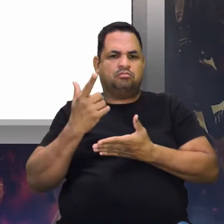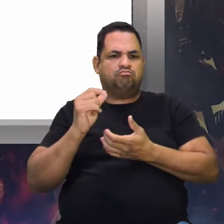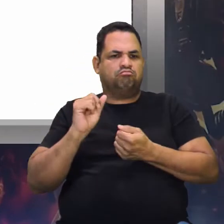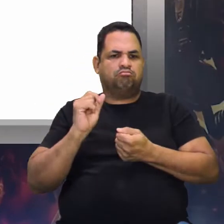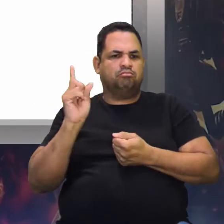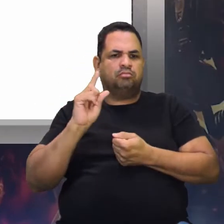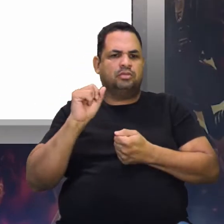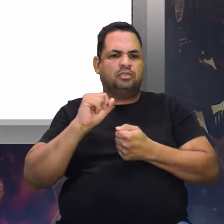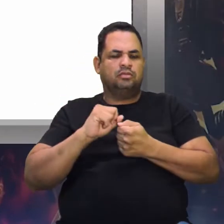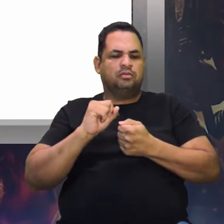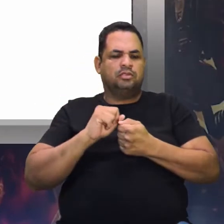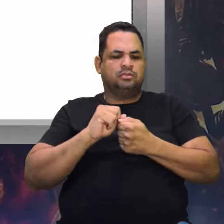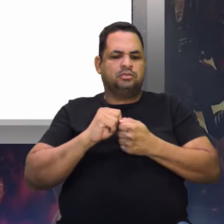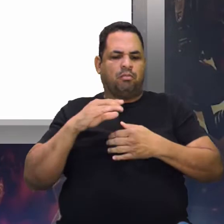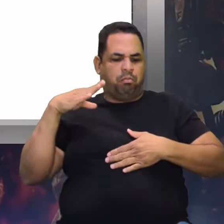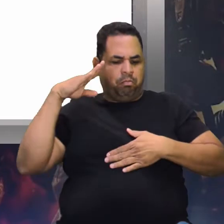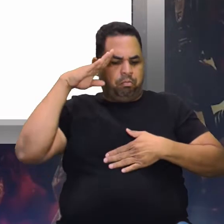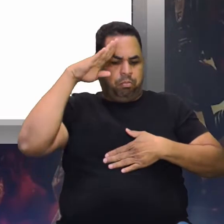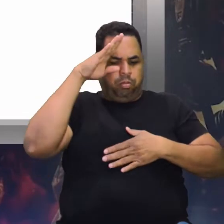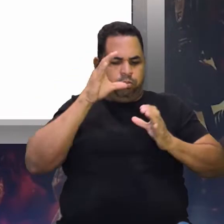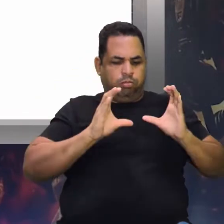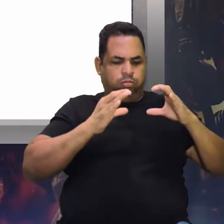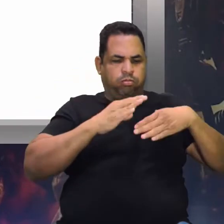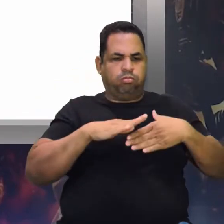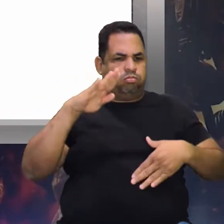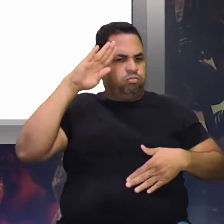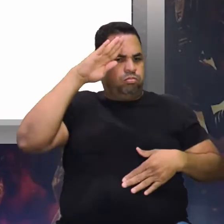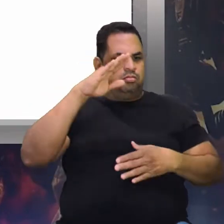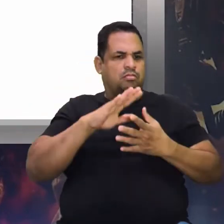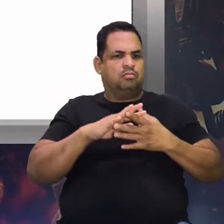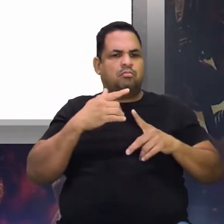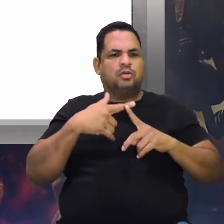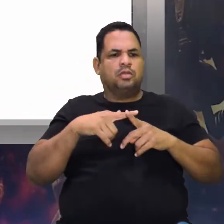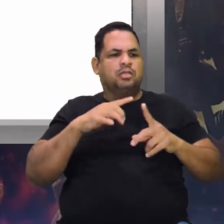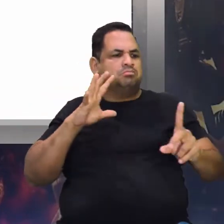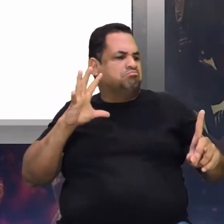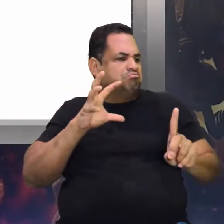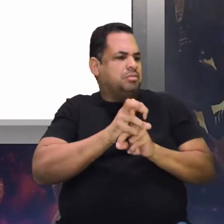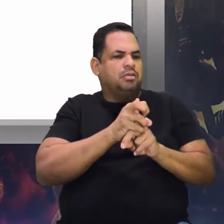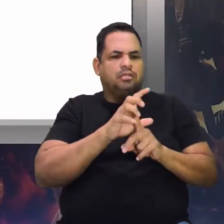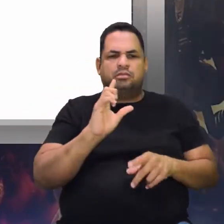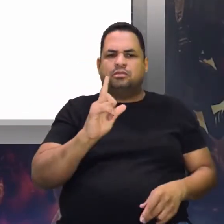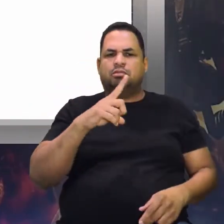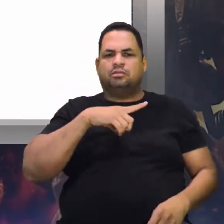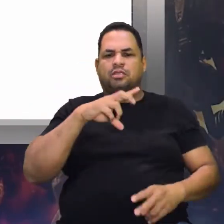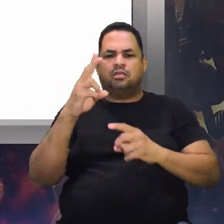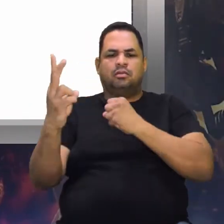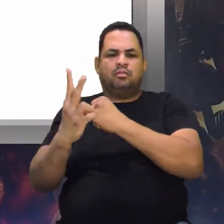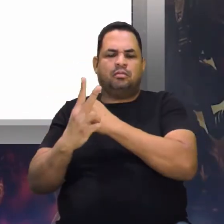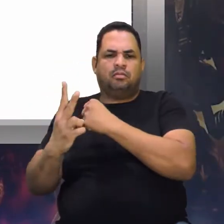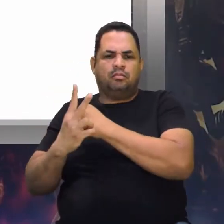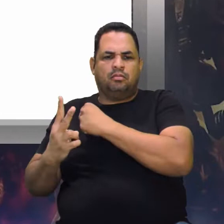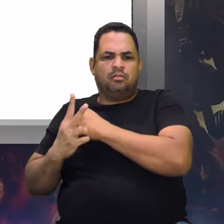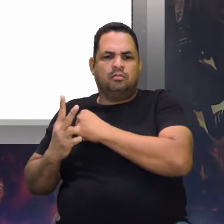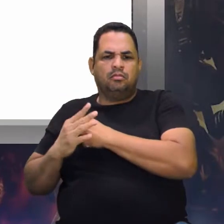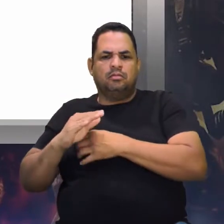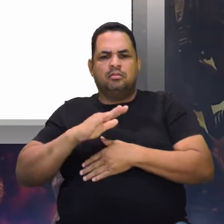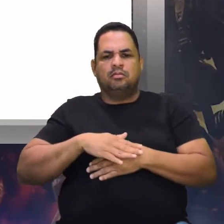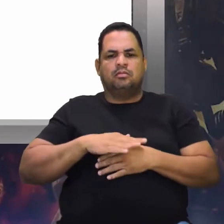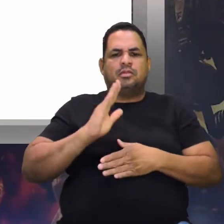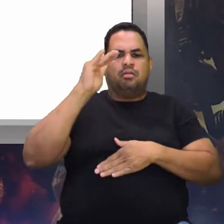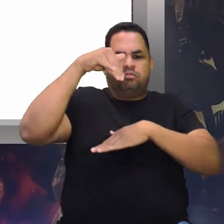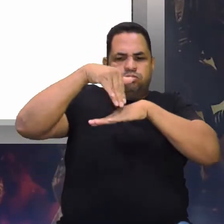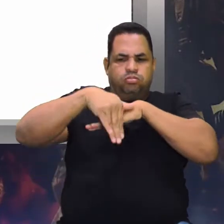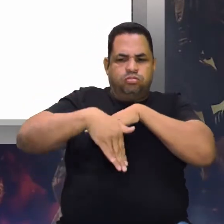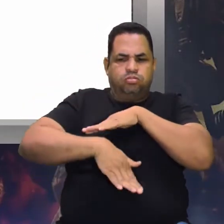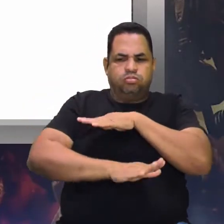sabia disso? Porque eles quase não eram atacados. Então eles tinham uma proteção natural pelas cachoeiras do rio Nilo,